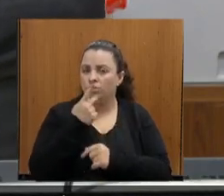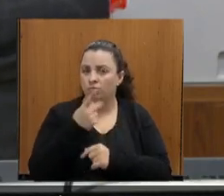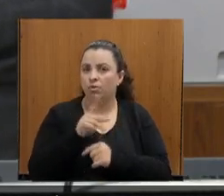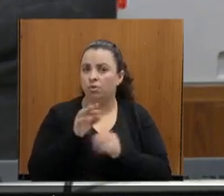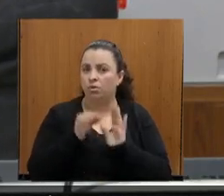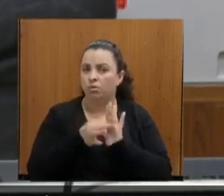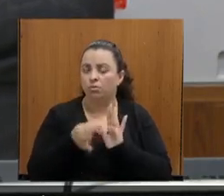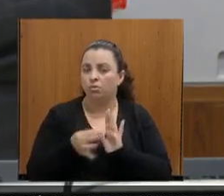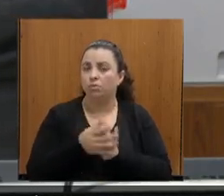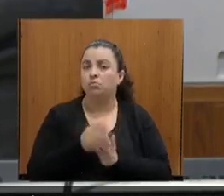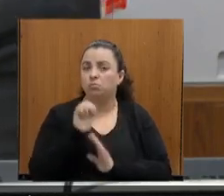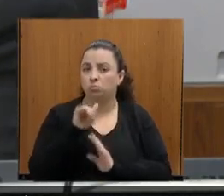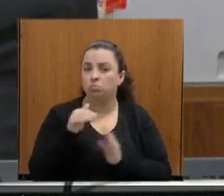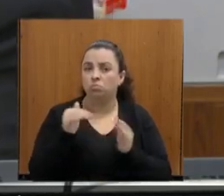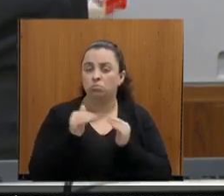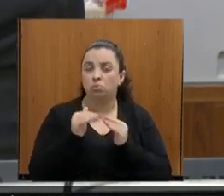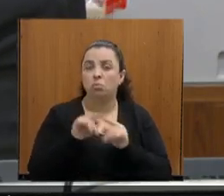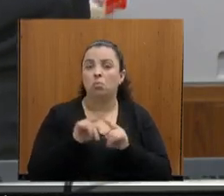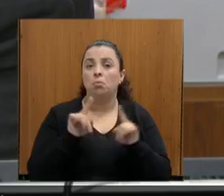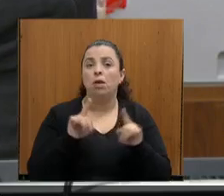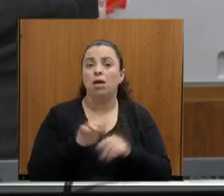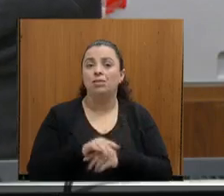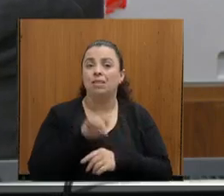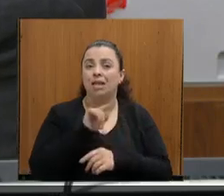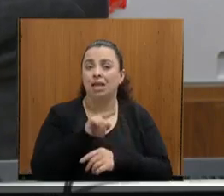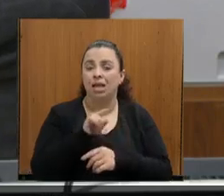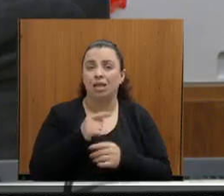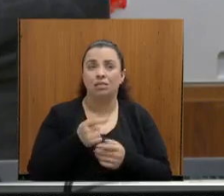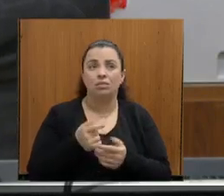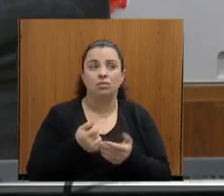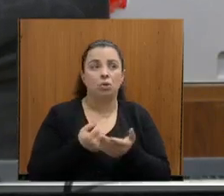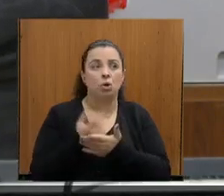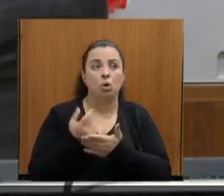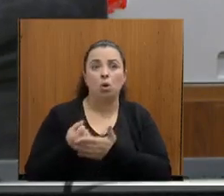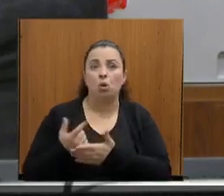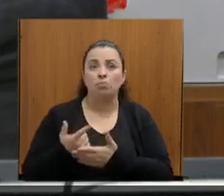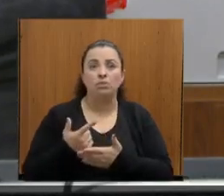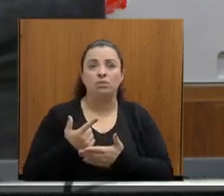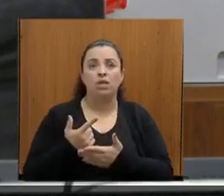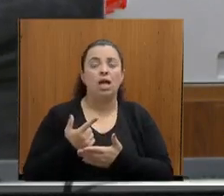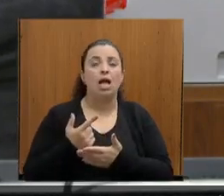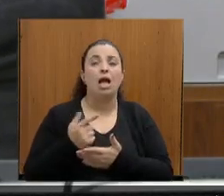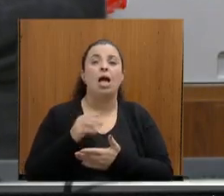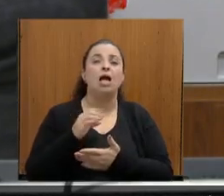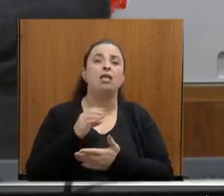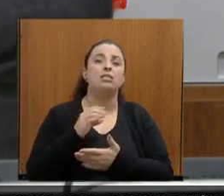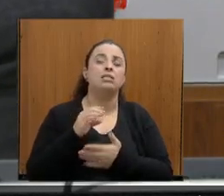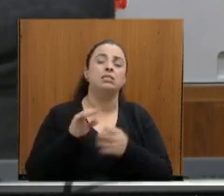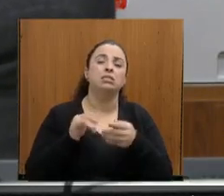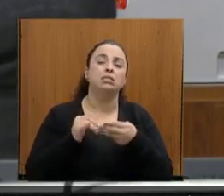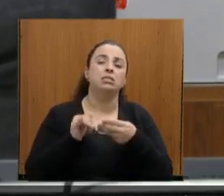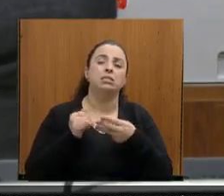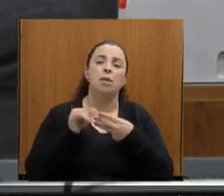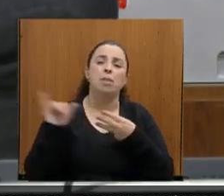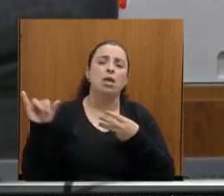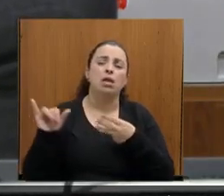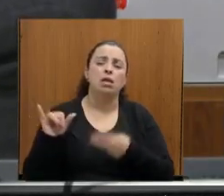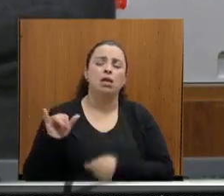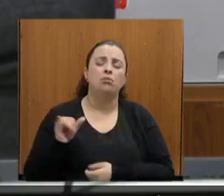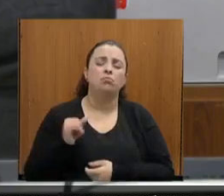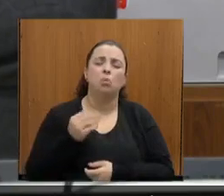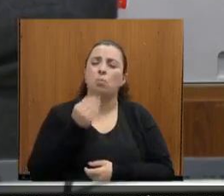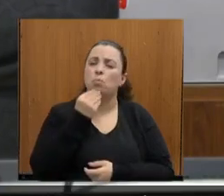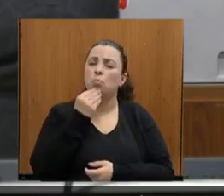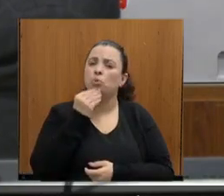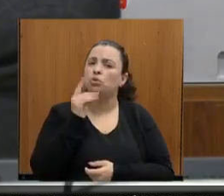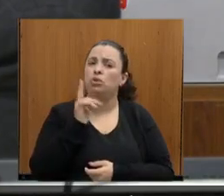mas são aquisição está sendo que jamais poderia ter feito e a comparação do que